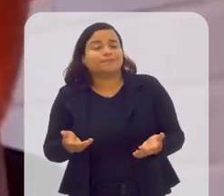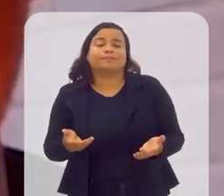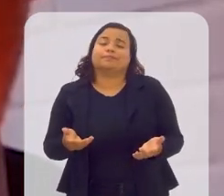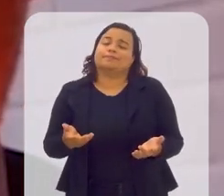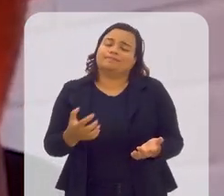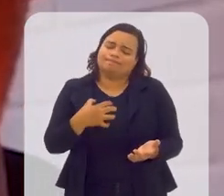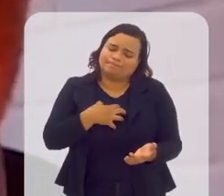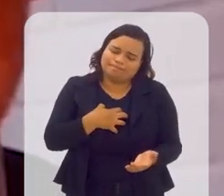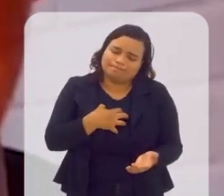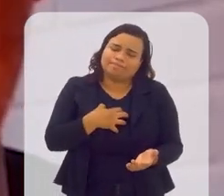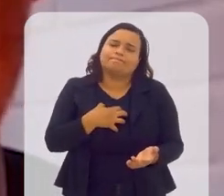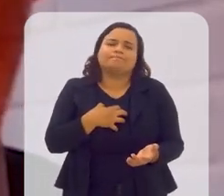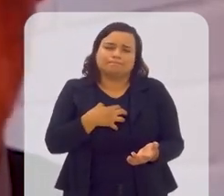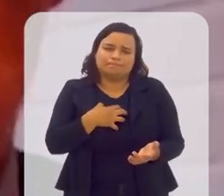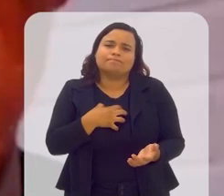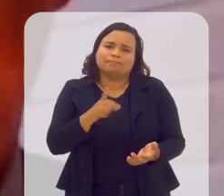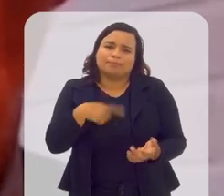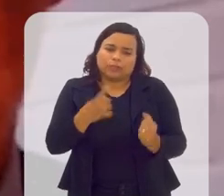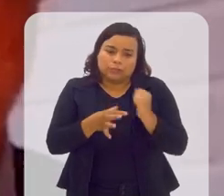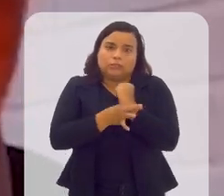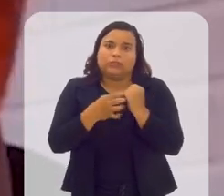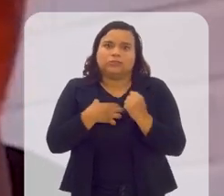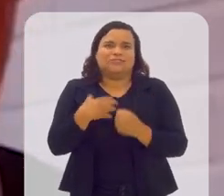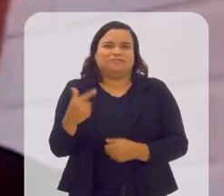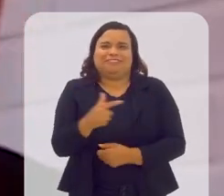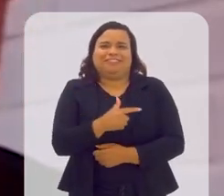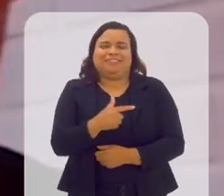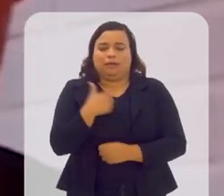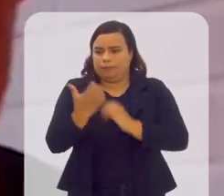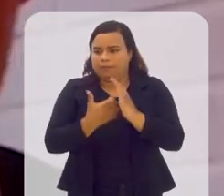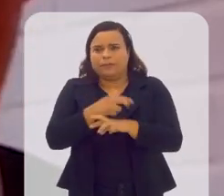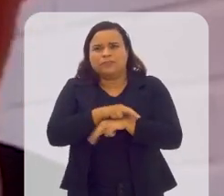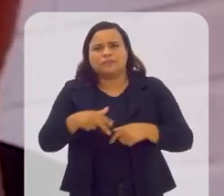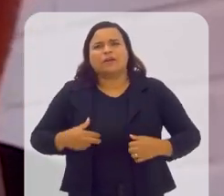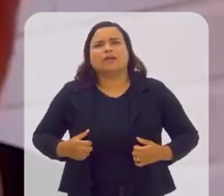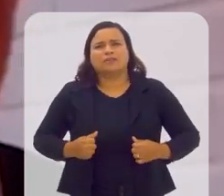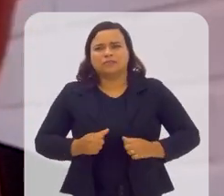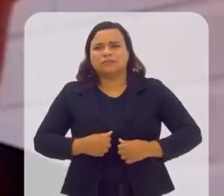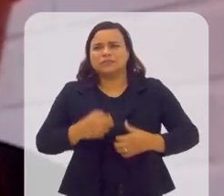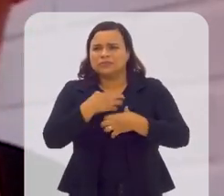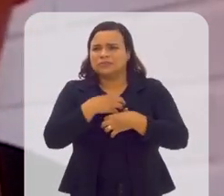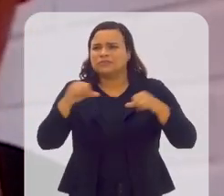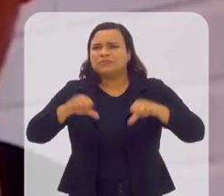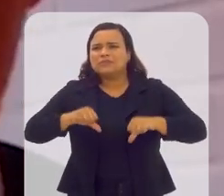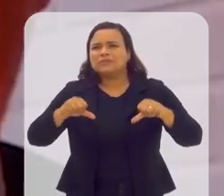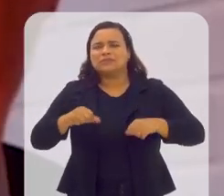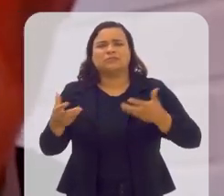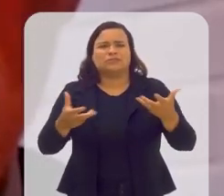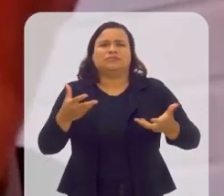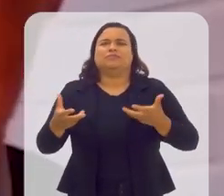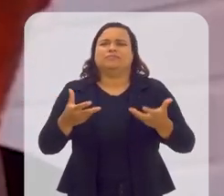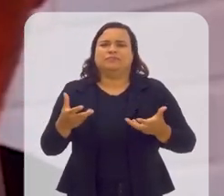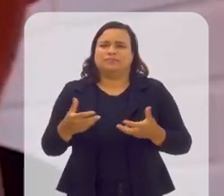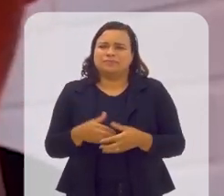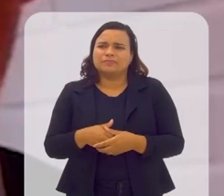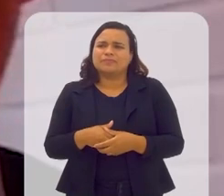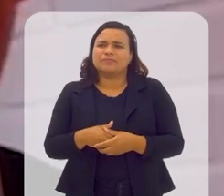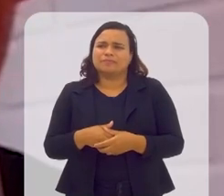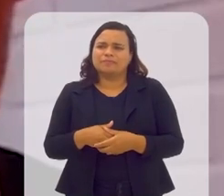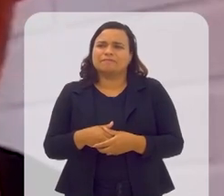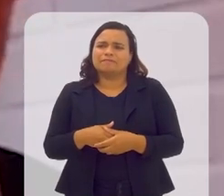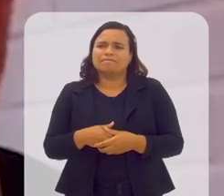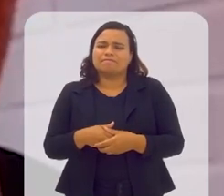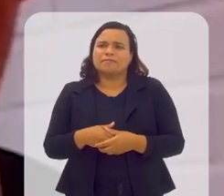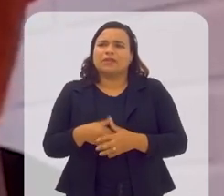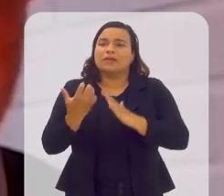E isso aí, quer dizer, traz uma insegurança para todas as empresas. Eu tenho várias, não me cabe aqui comentar, até porque